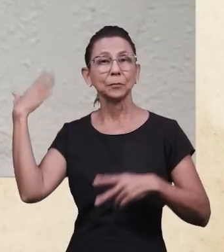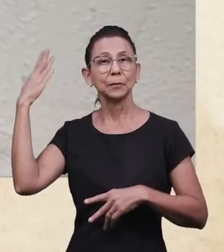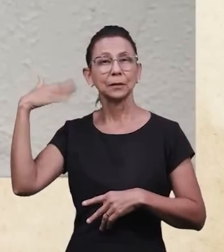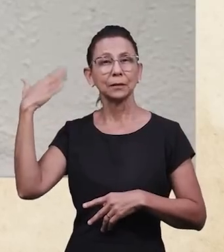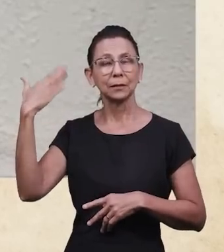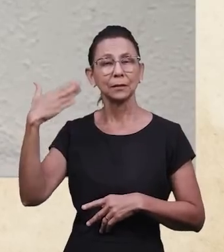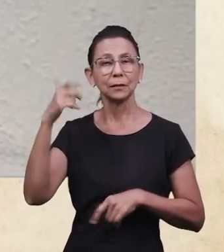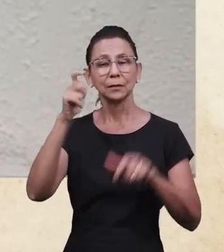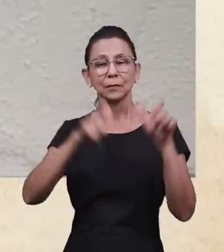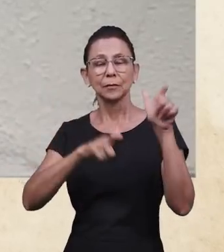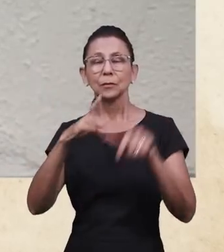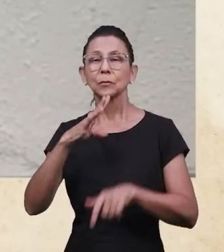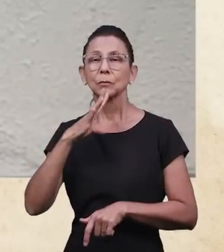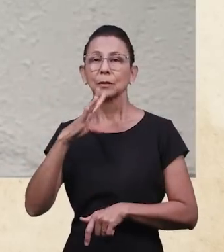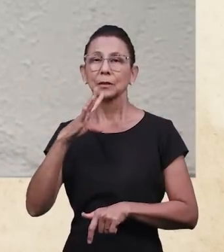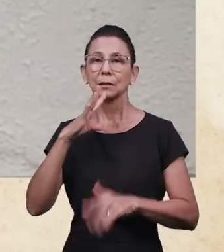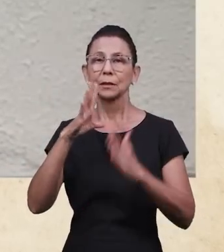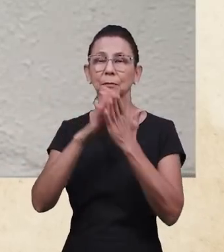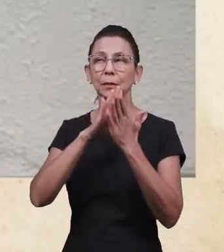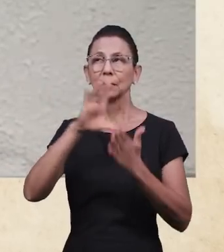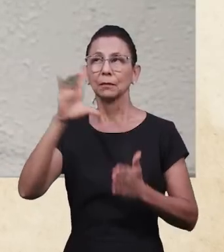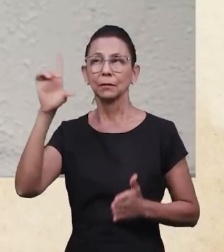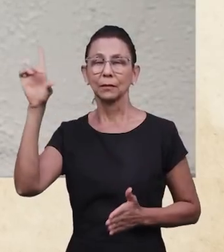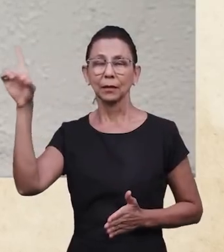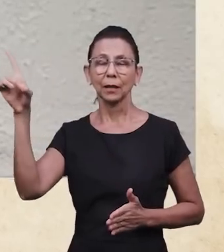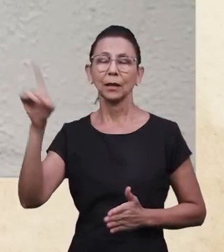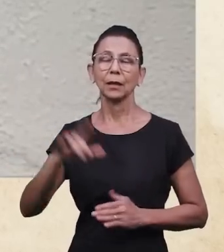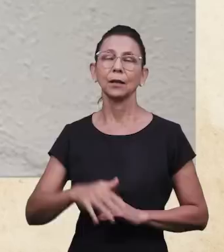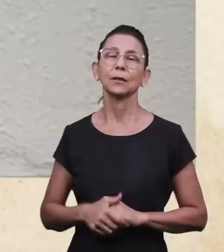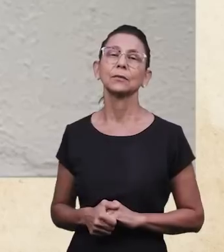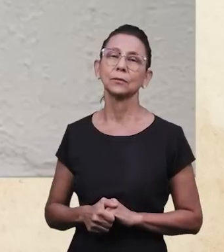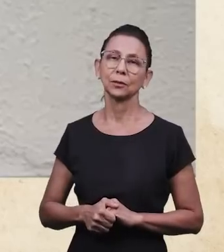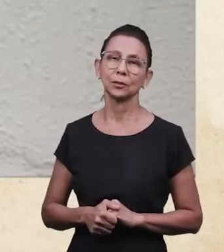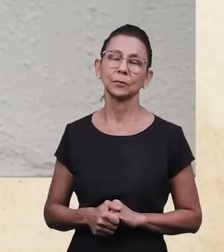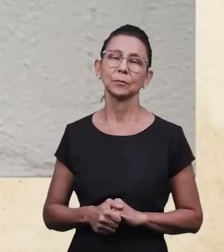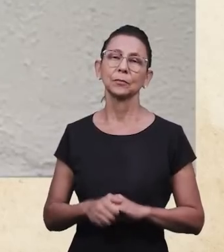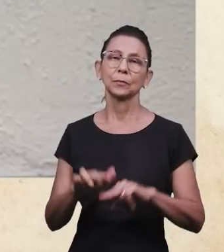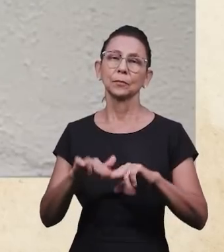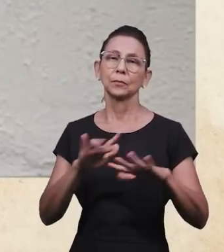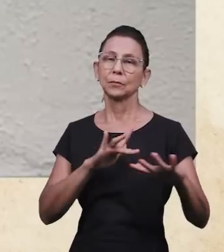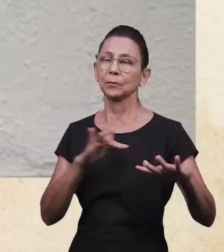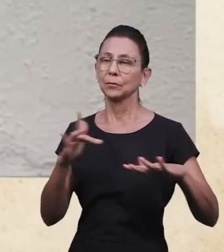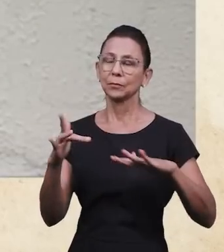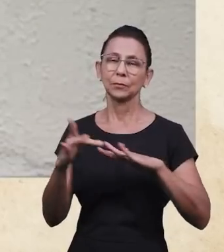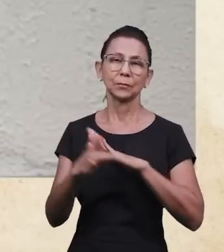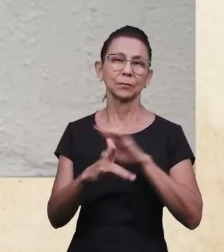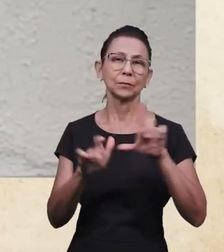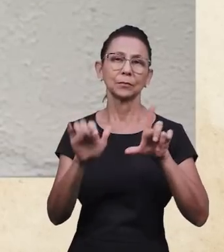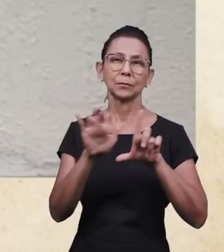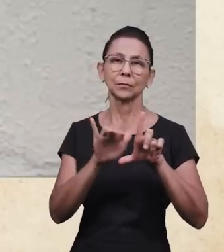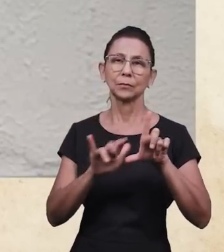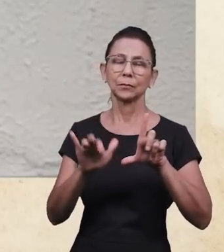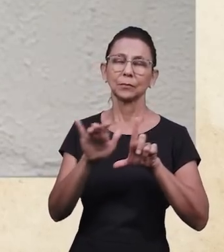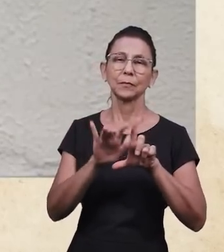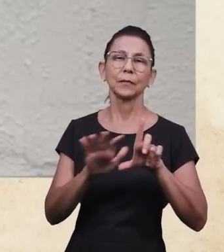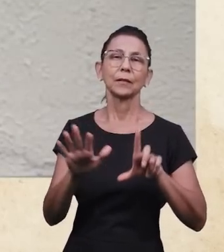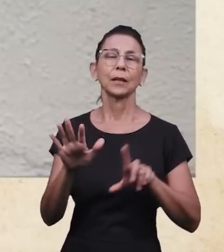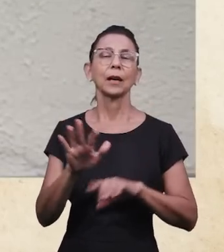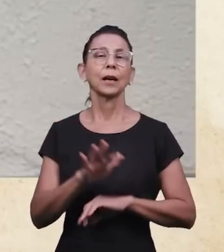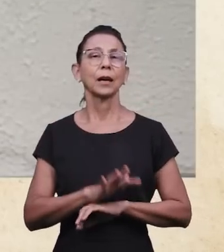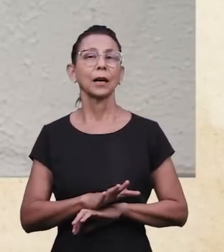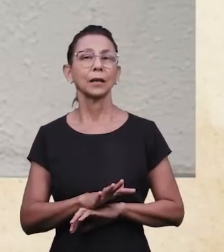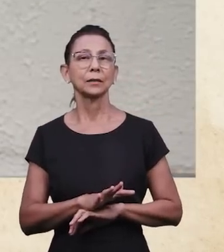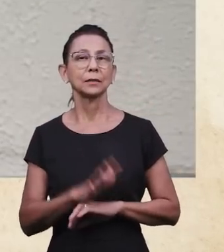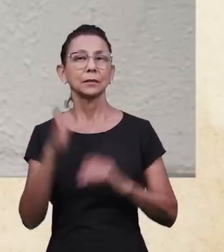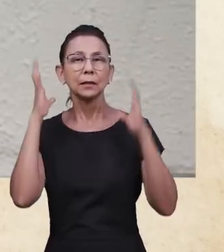digitais, a TV, a rádio, os vídeos as mensagens que são gravadas, os vídeos, e isso tem